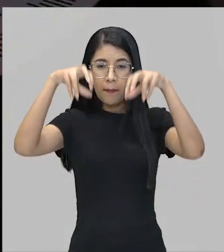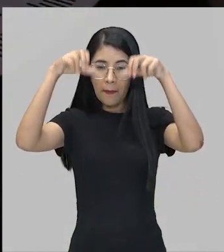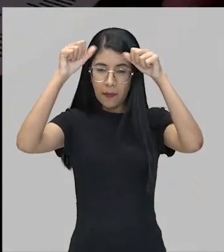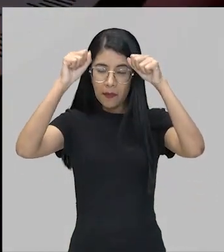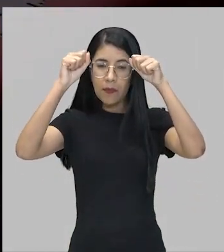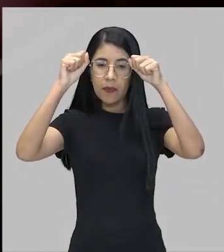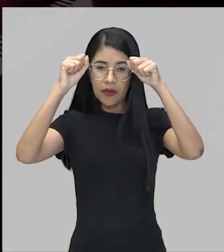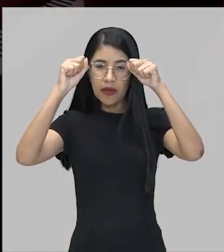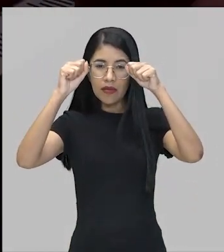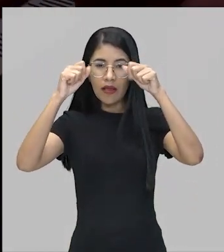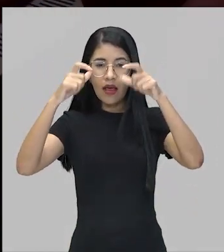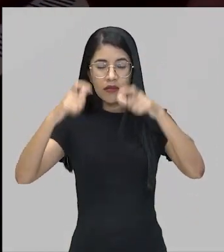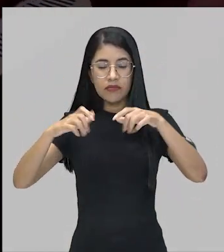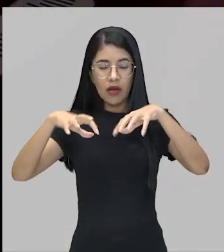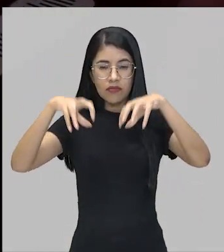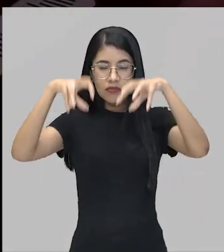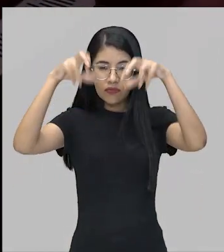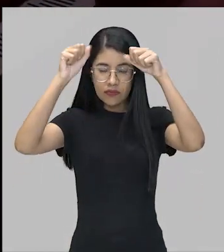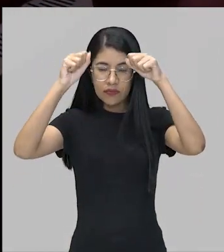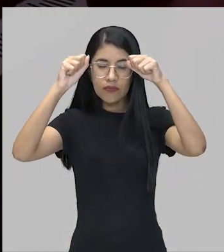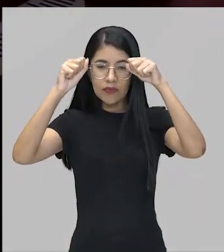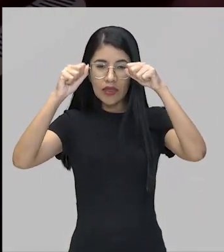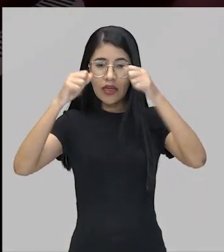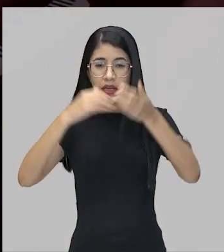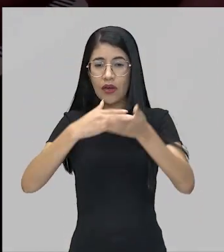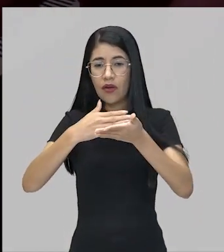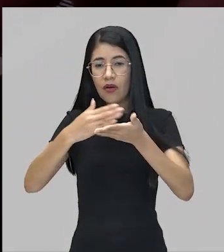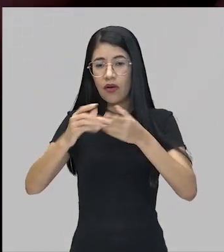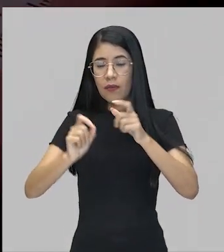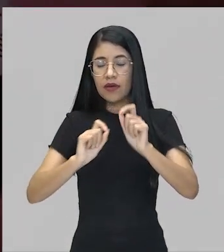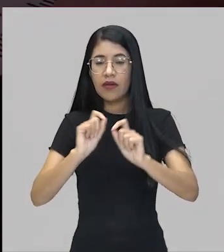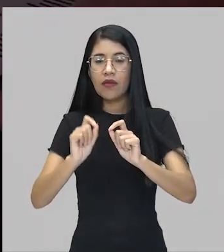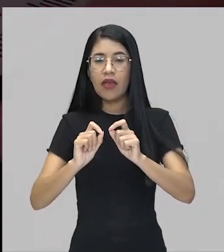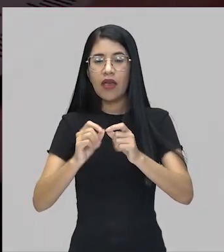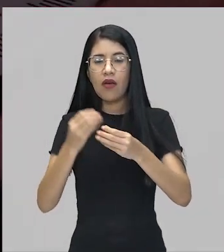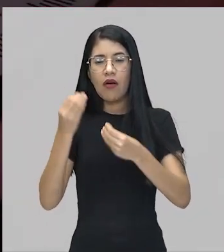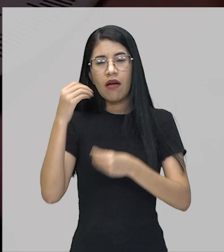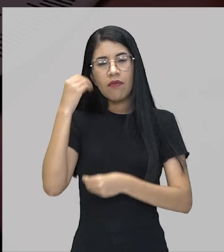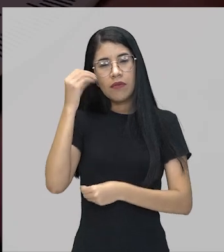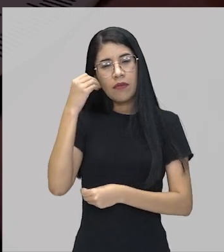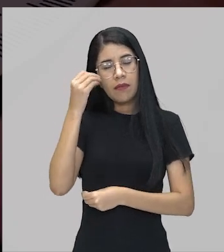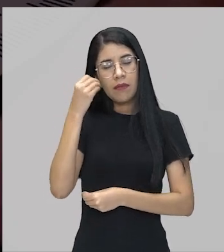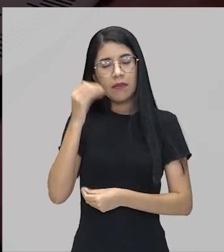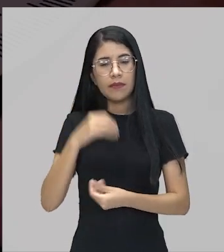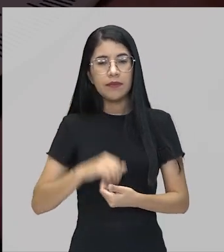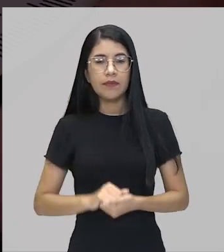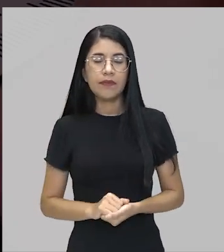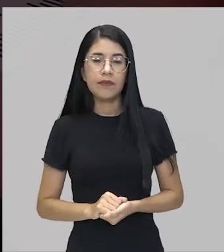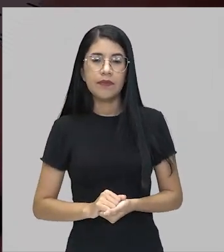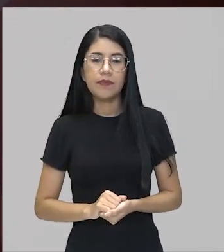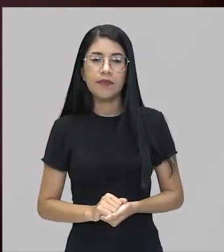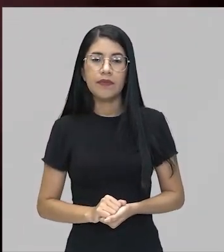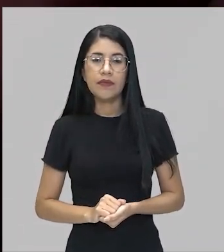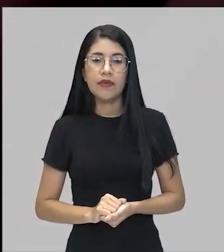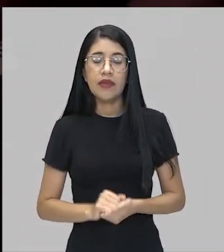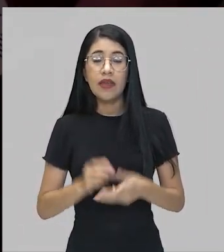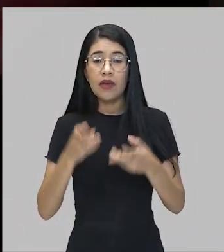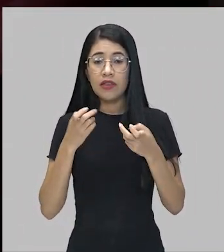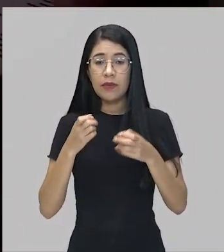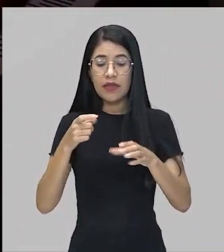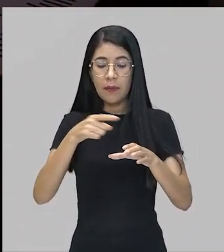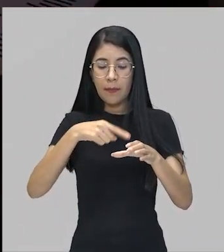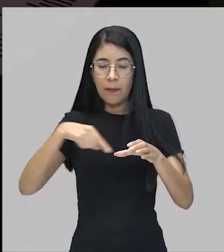pouco e nós vamos começar a analisar o experimento. Aqui nós vemos o feixe do